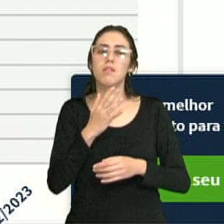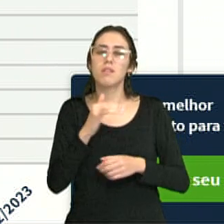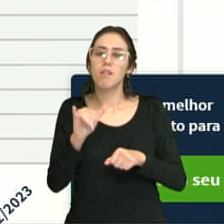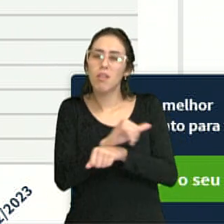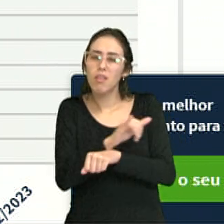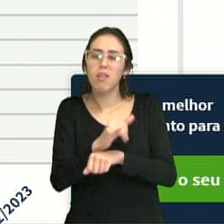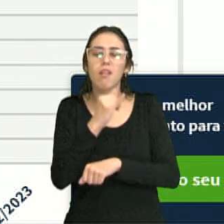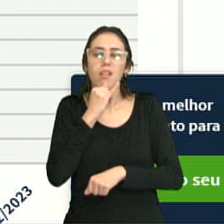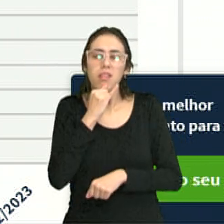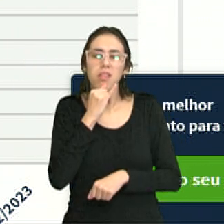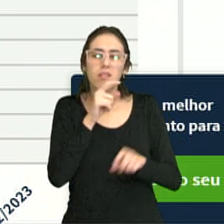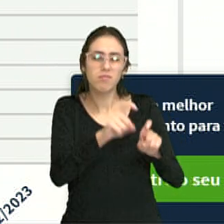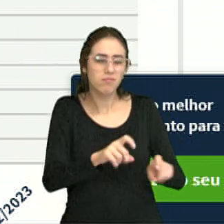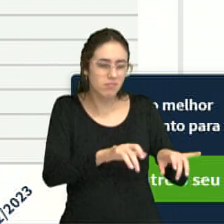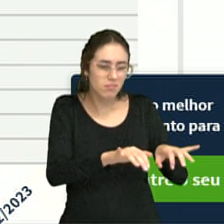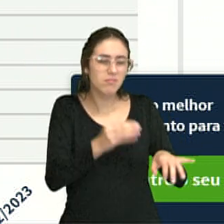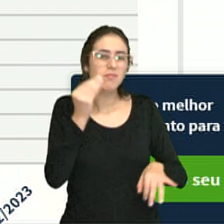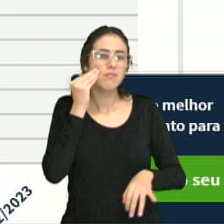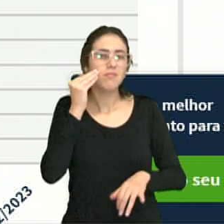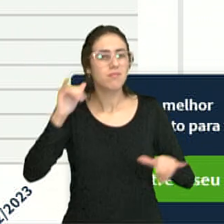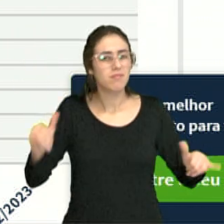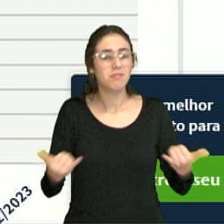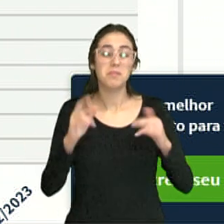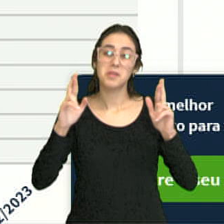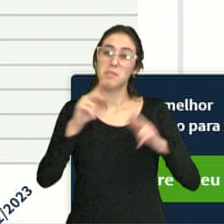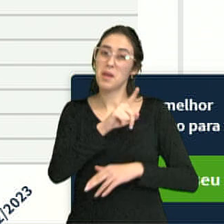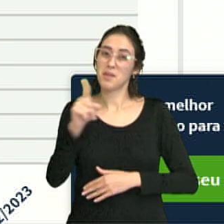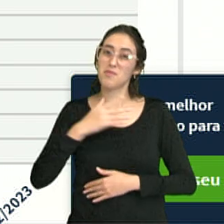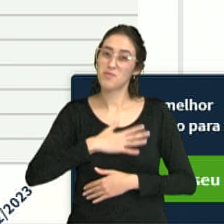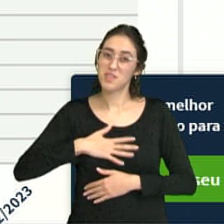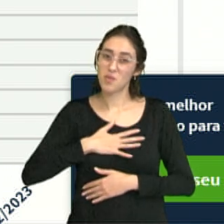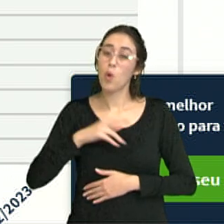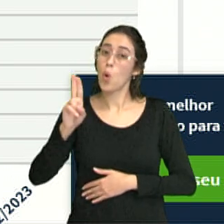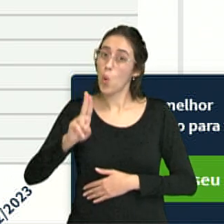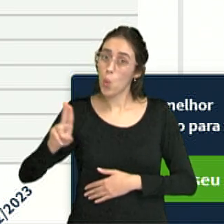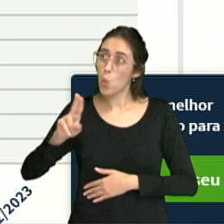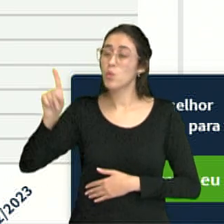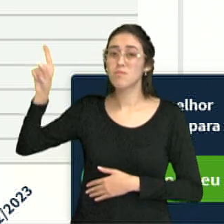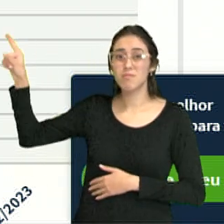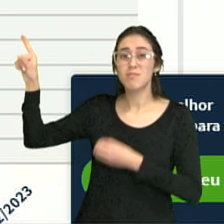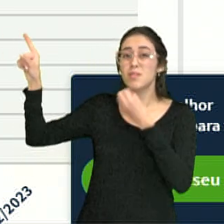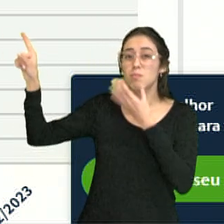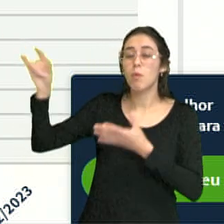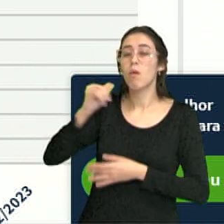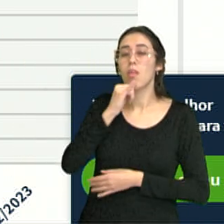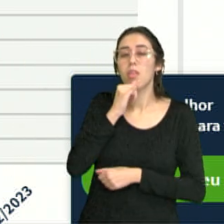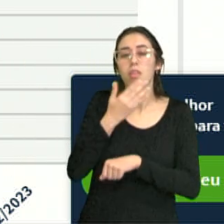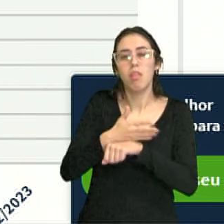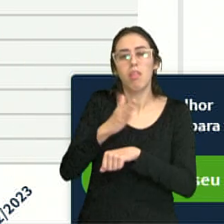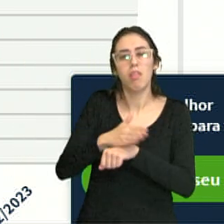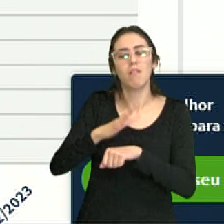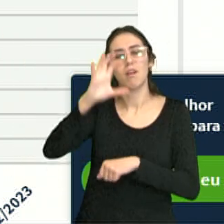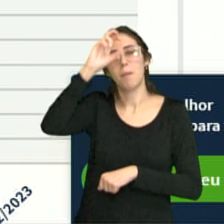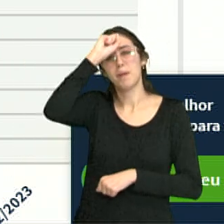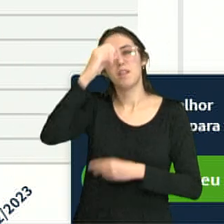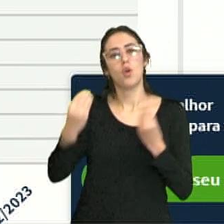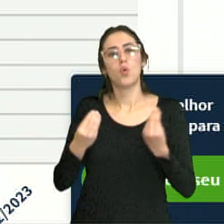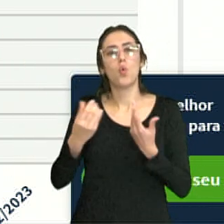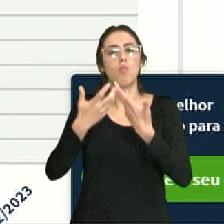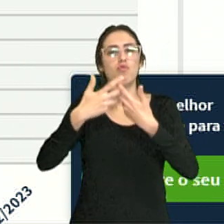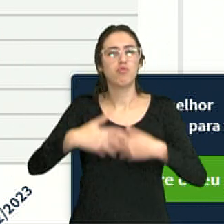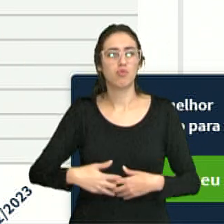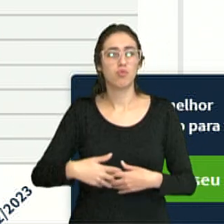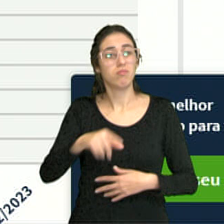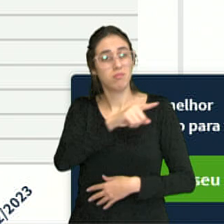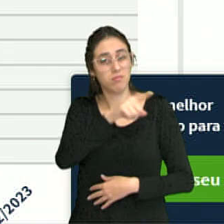que vocês possam ter utilizado. Espero que vocês gostem e usem esse site de simulação exatamente para vocês e